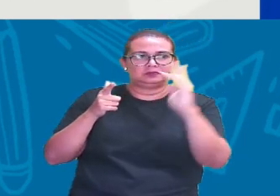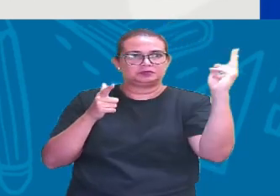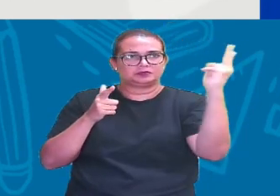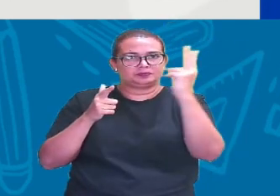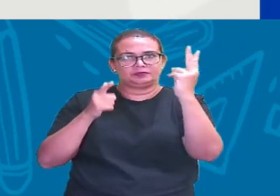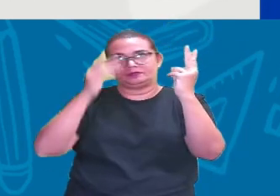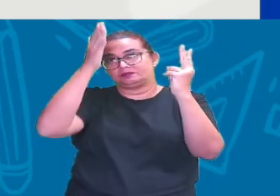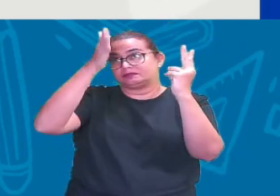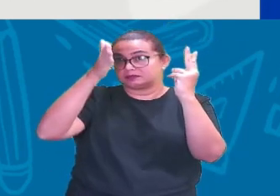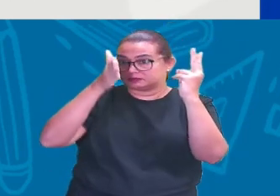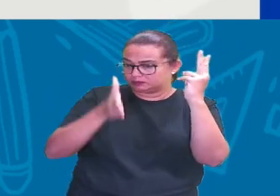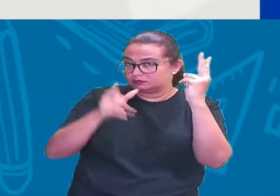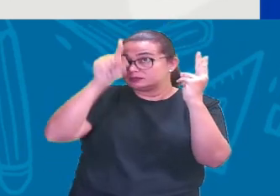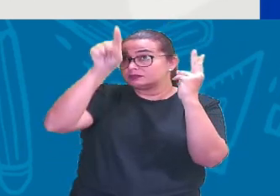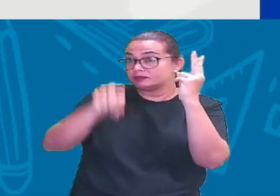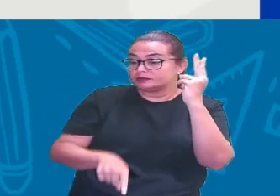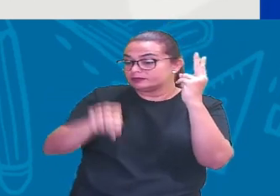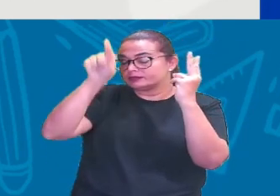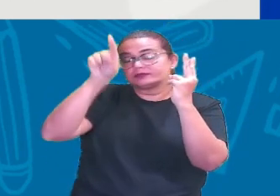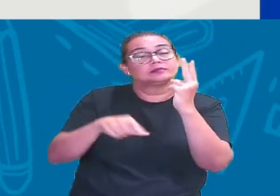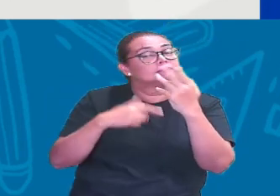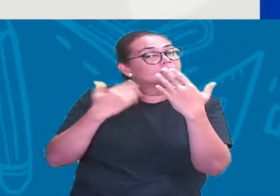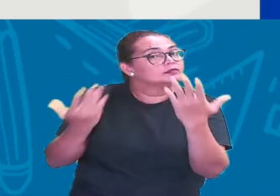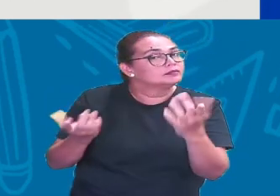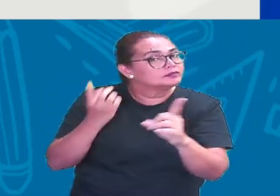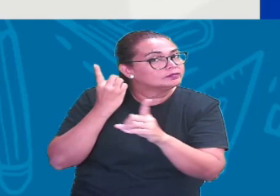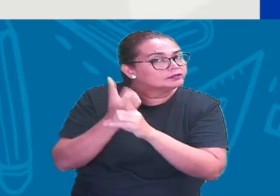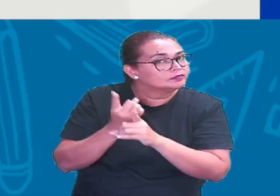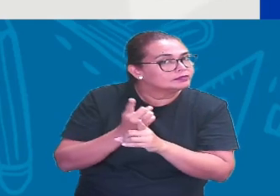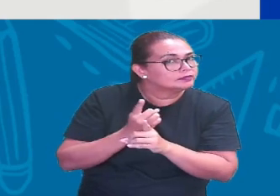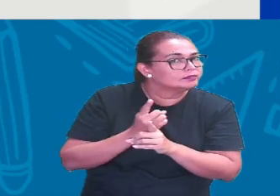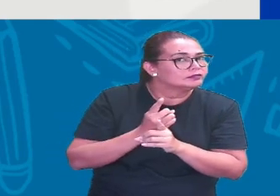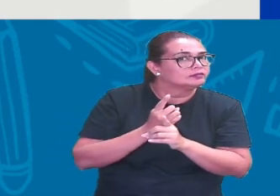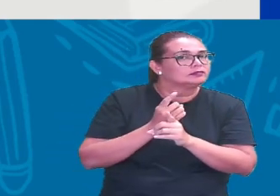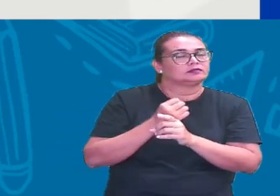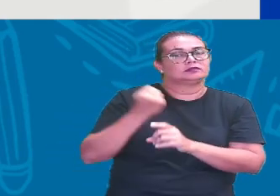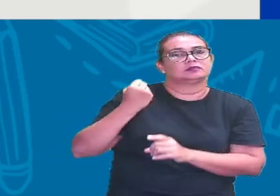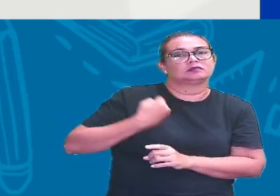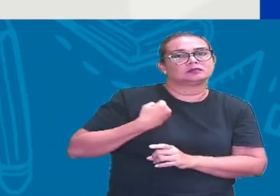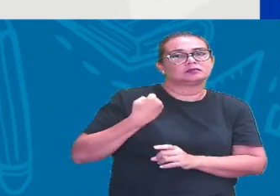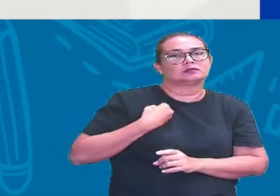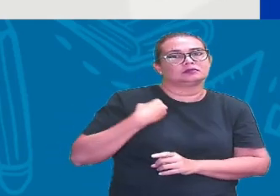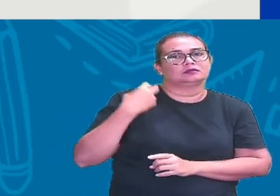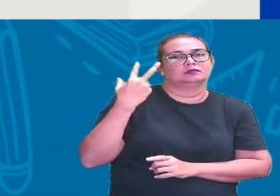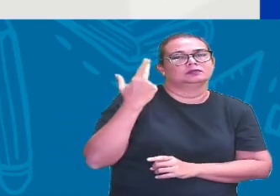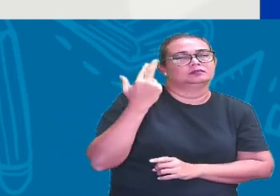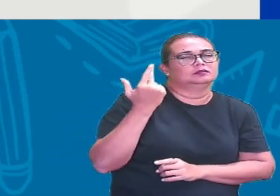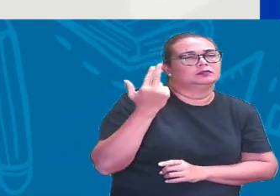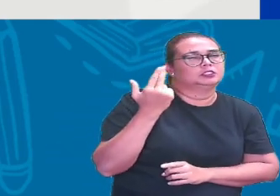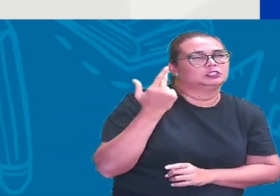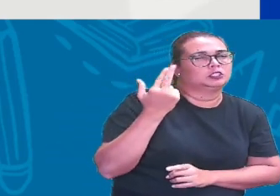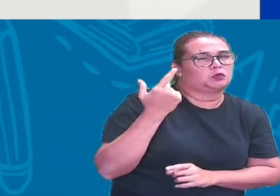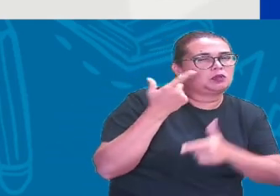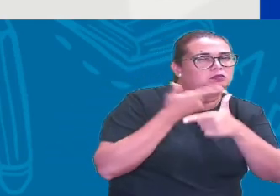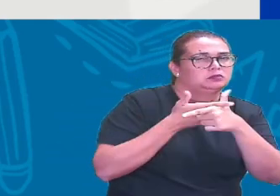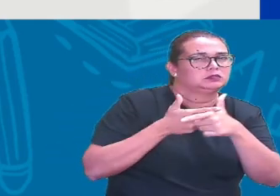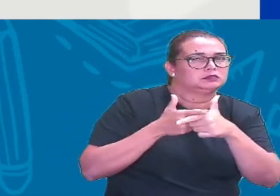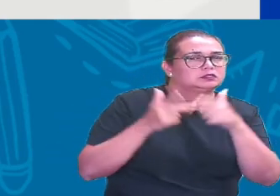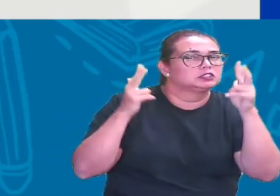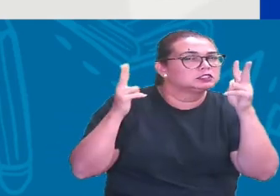os mesmos números que vão dividir os dois ao mesmo tempo,